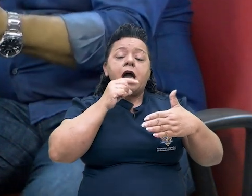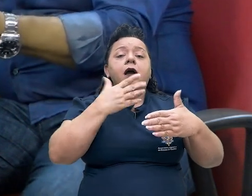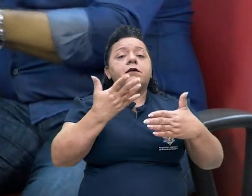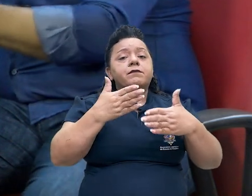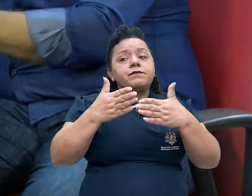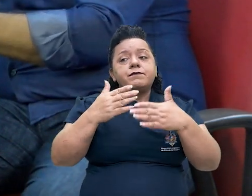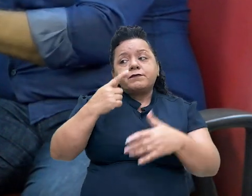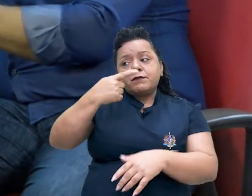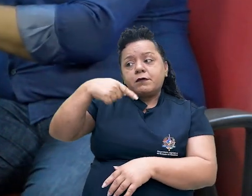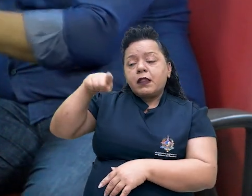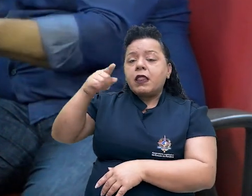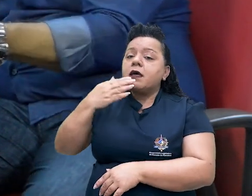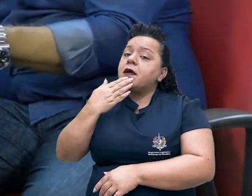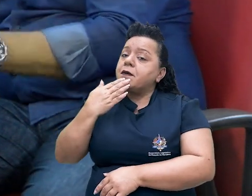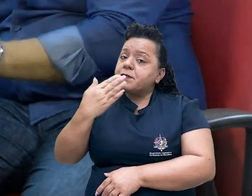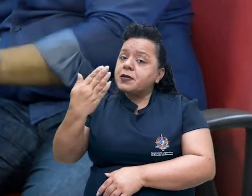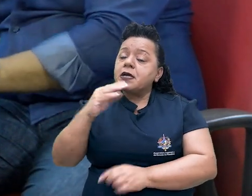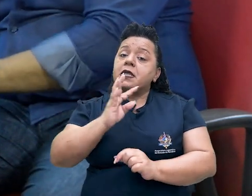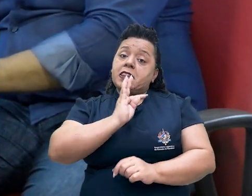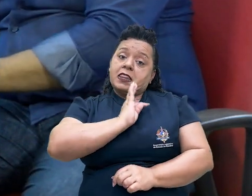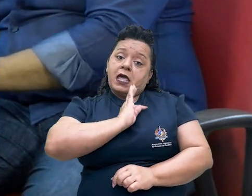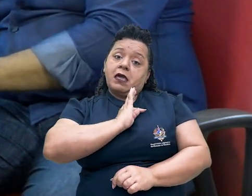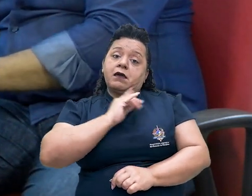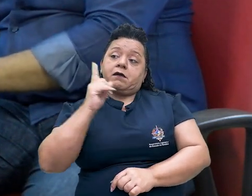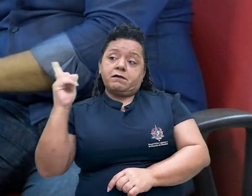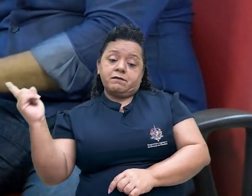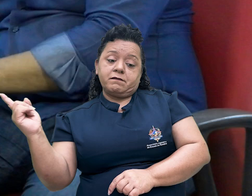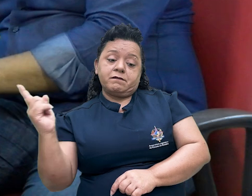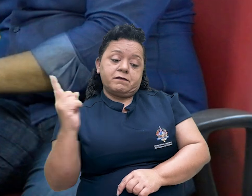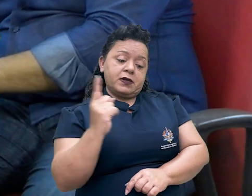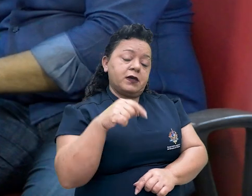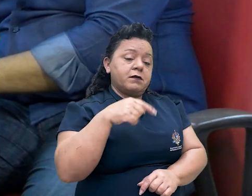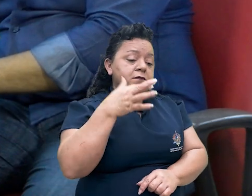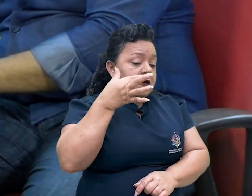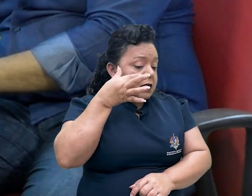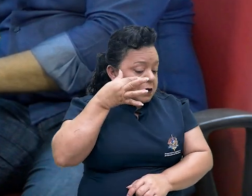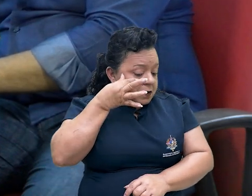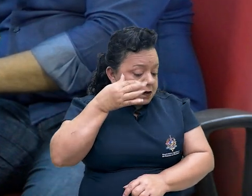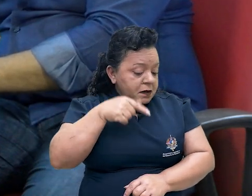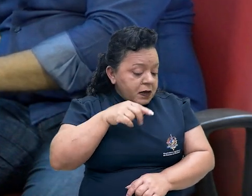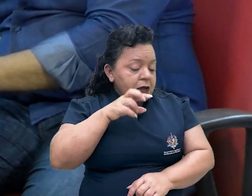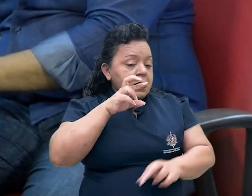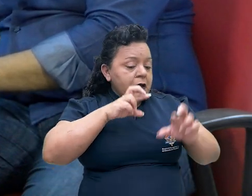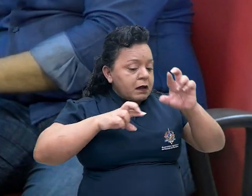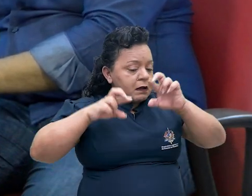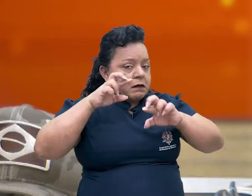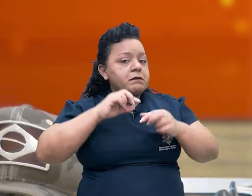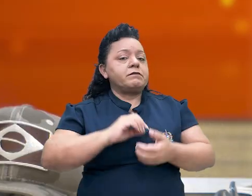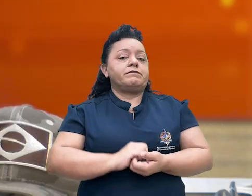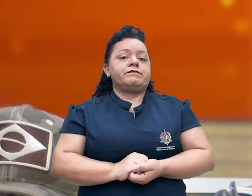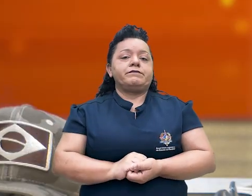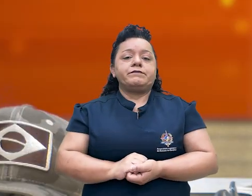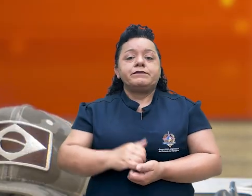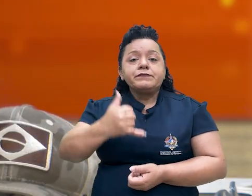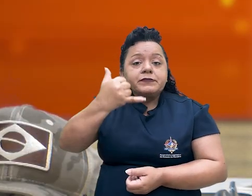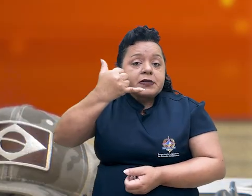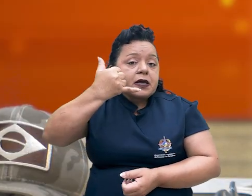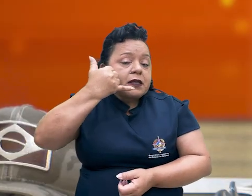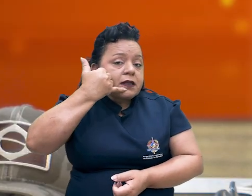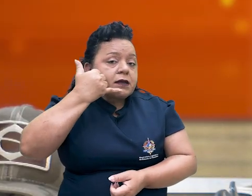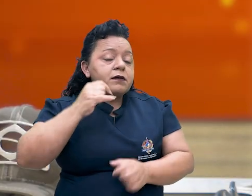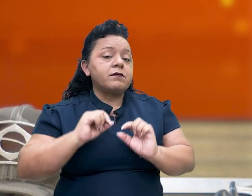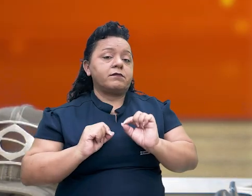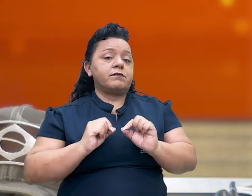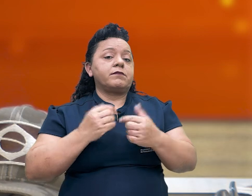precisa até porque os técnicos vão aí conferir então por favor telefone fique à vontade então a o